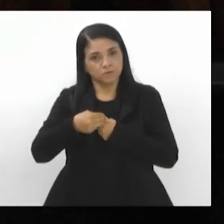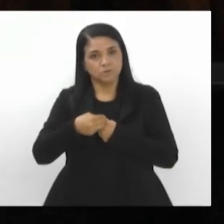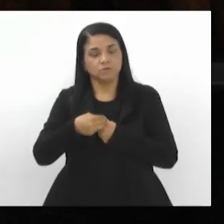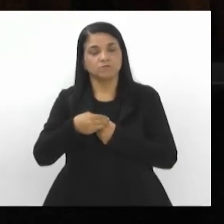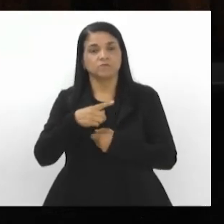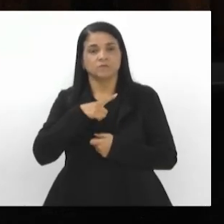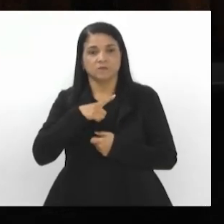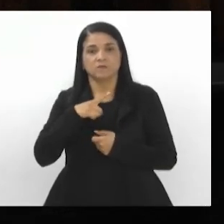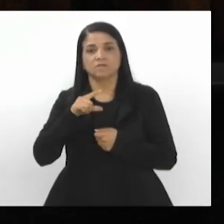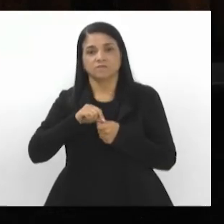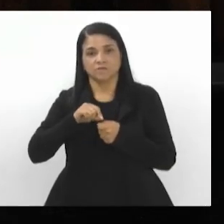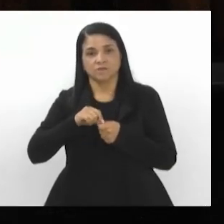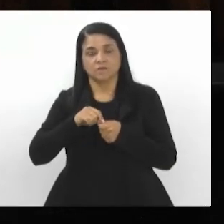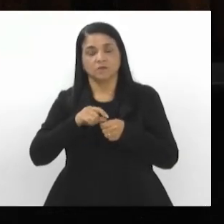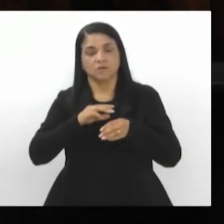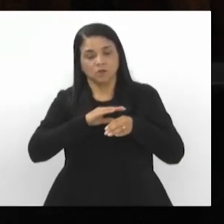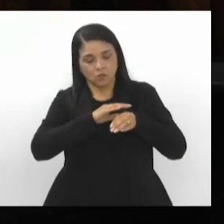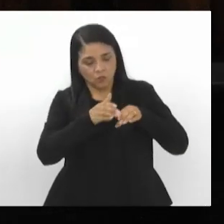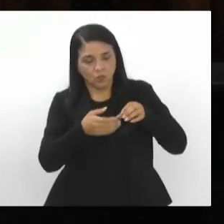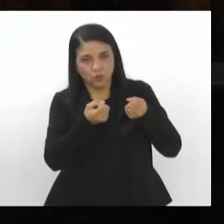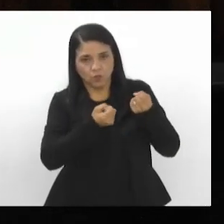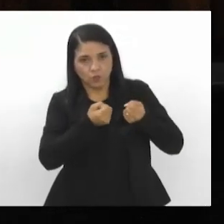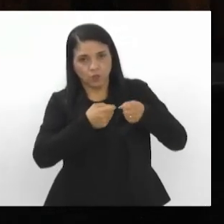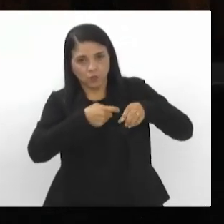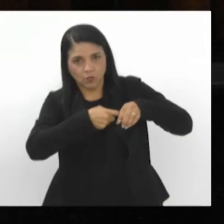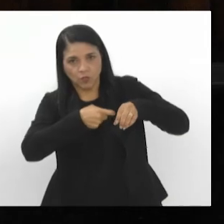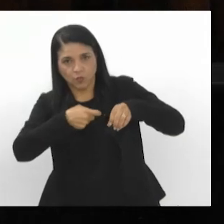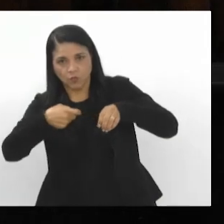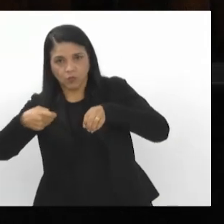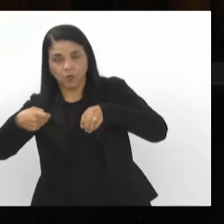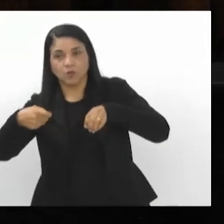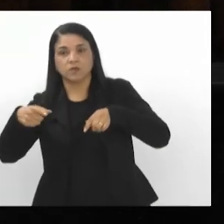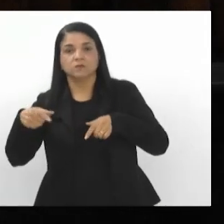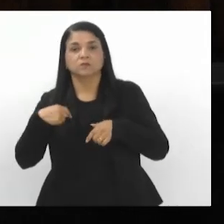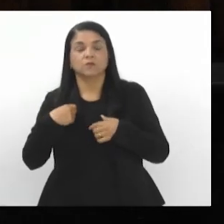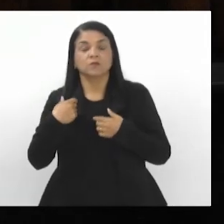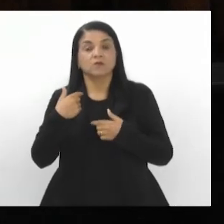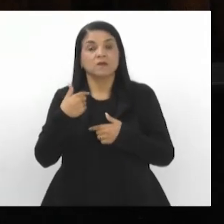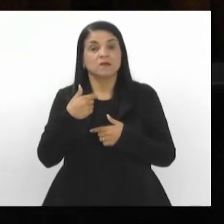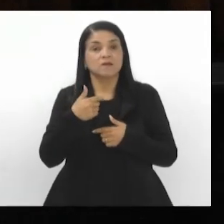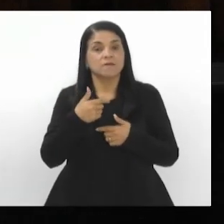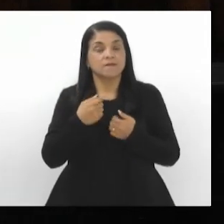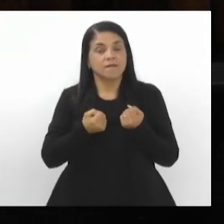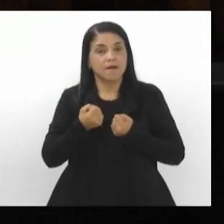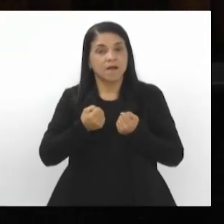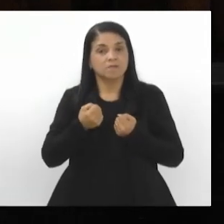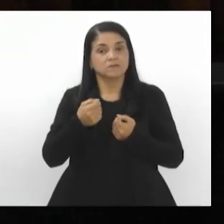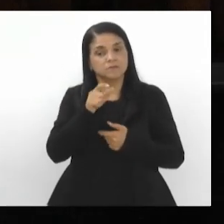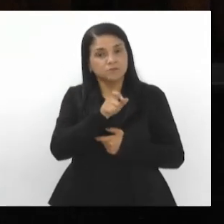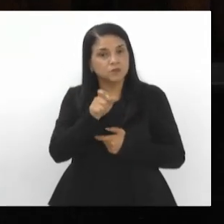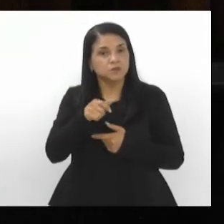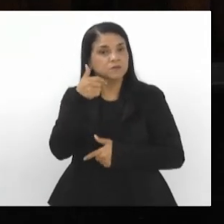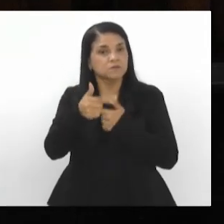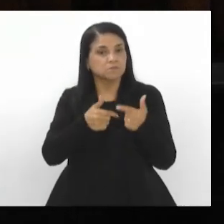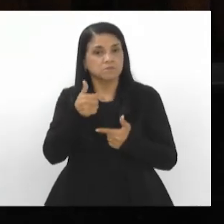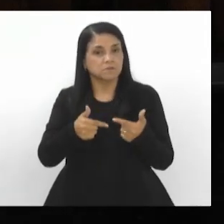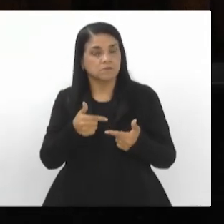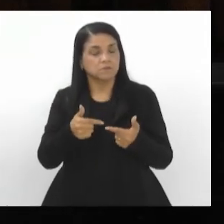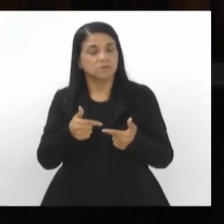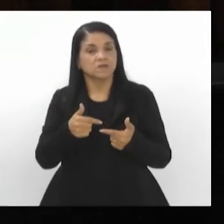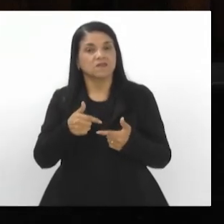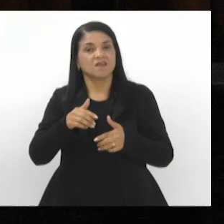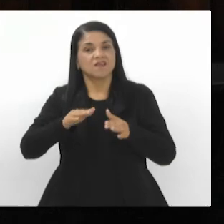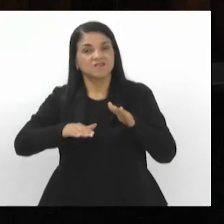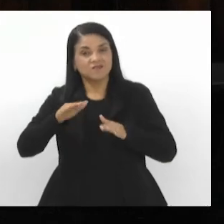fazendo, rebocando carro de trabalhador. Muitas das vezes, deputado, até com um carro